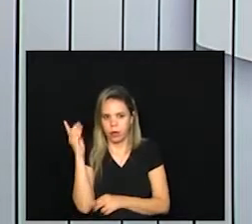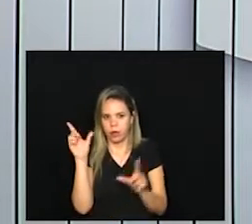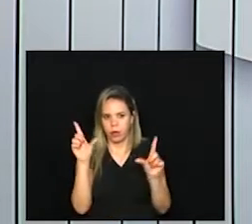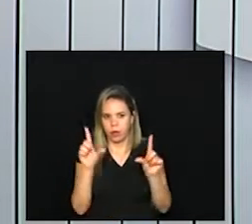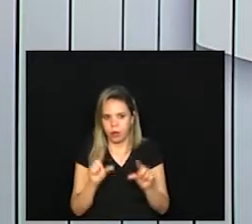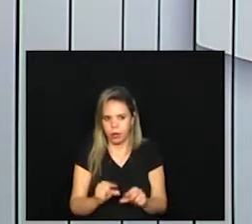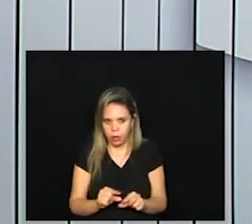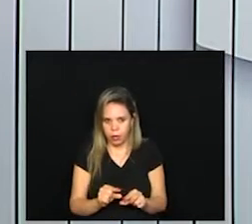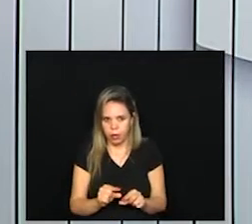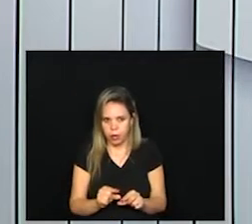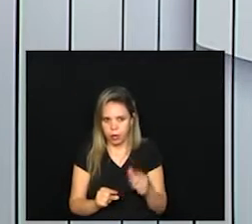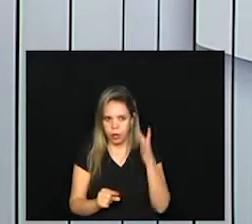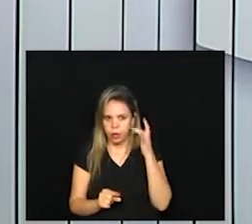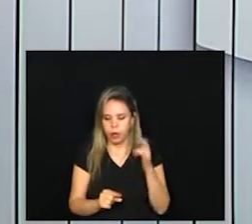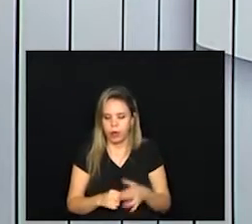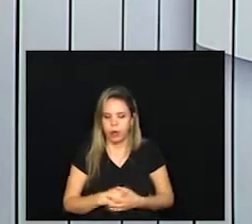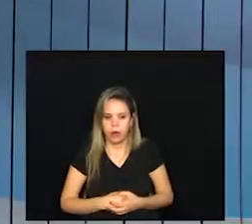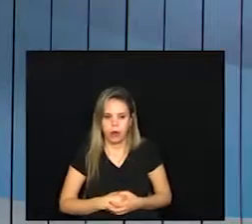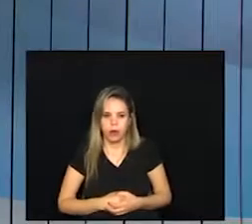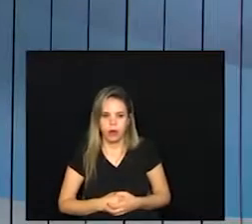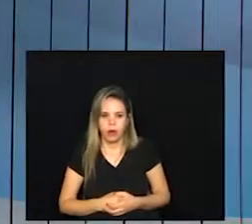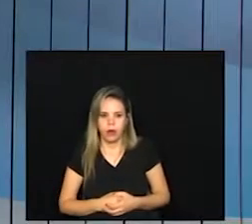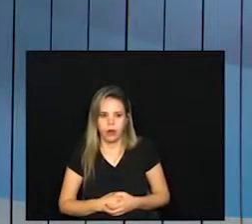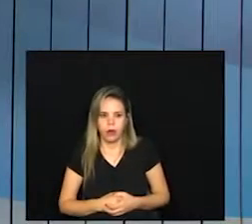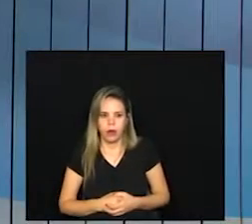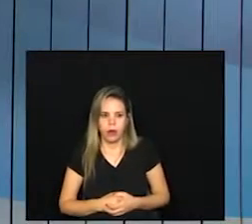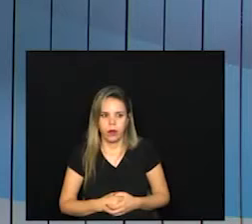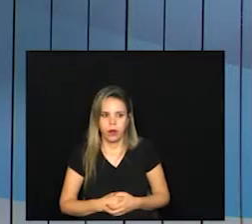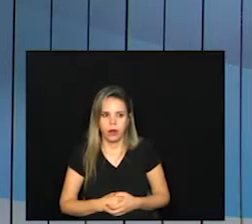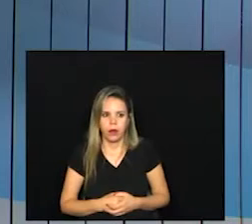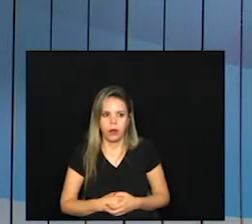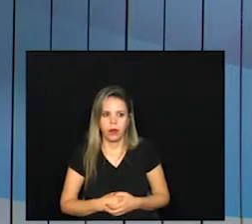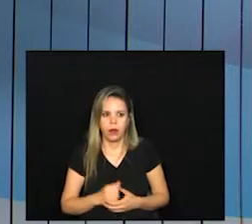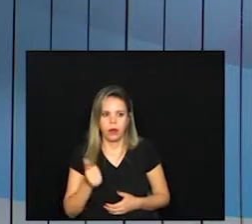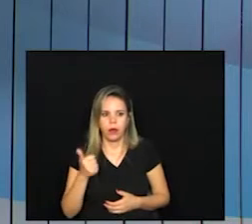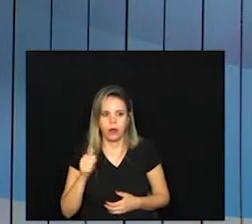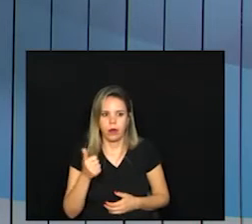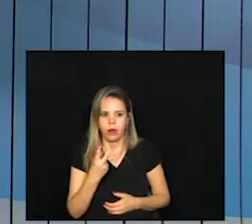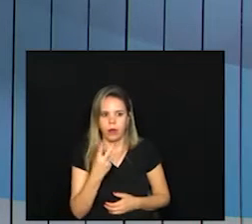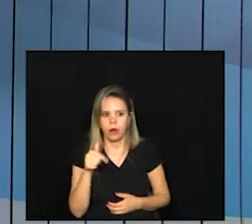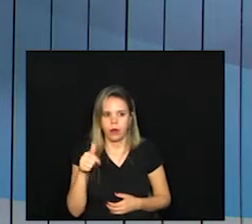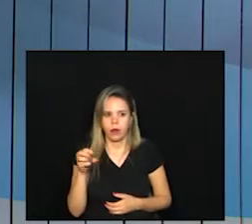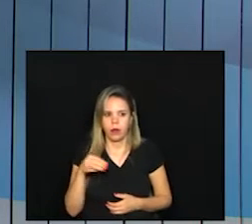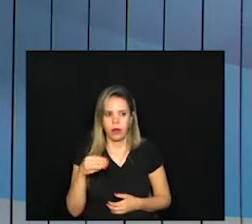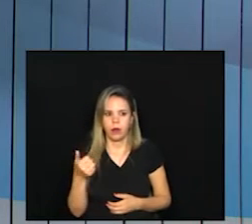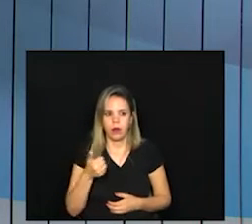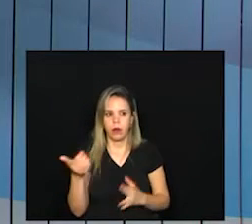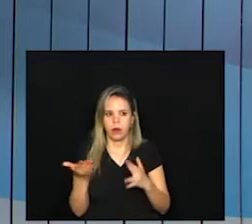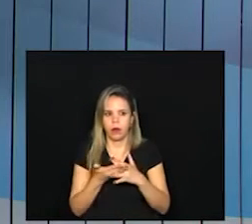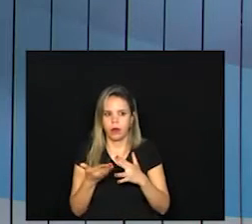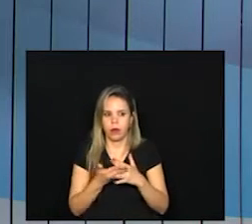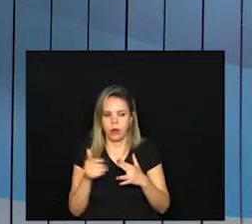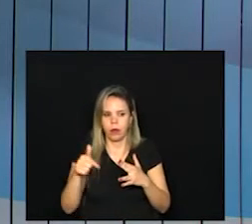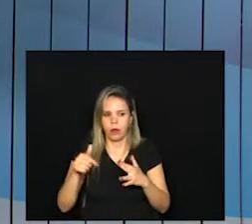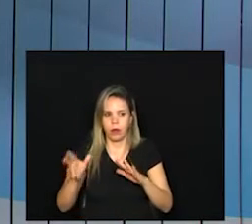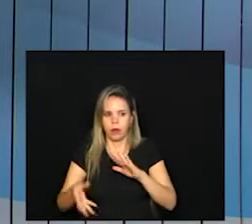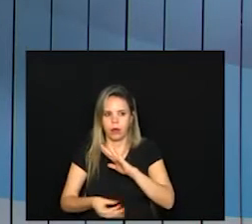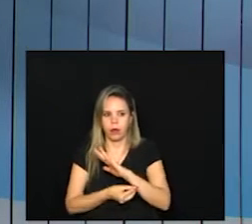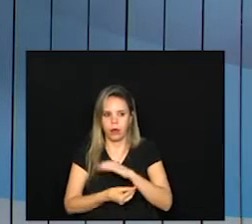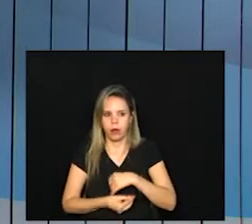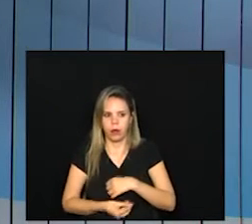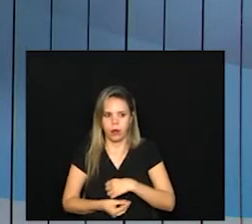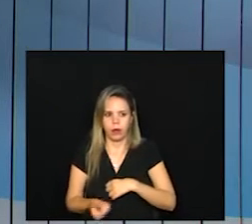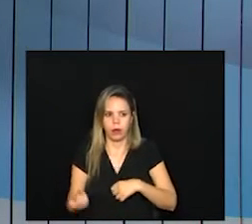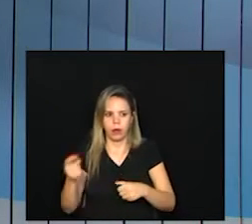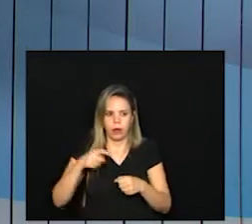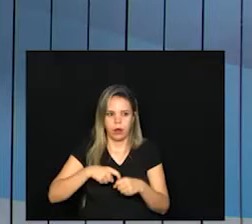cair a partir de amanhã. Vamos fazer o seguinte agora, 11 horas e 27 minutos, primeiro intervalo, hein, aqui no Câmara Total.